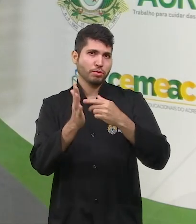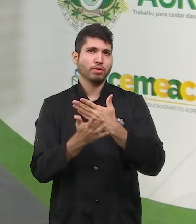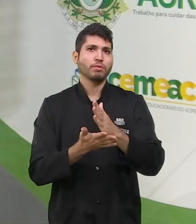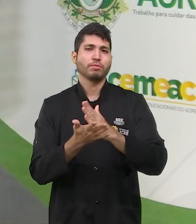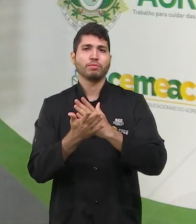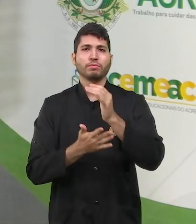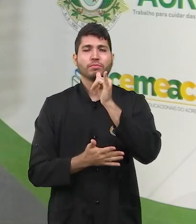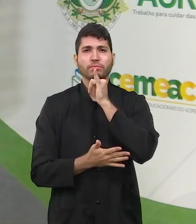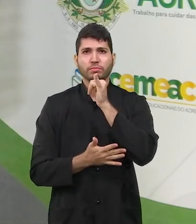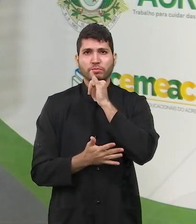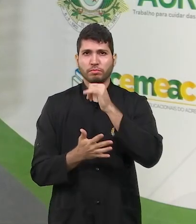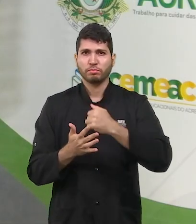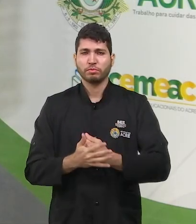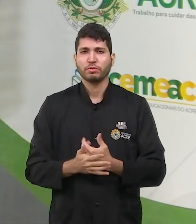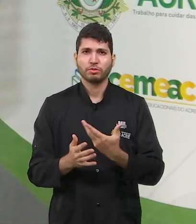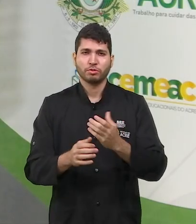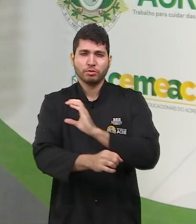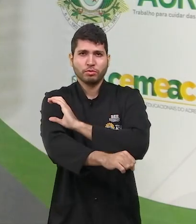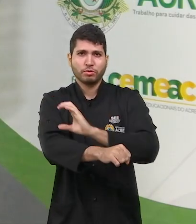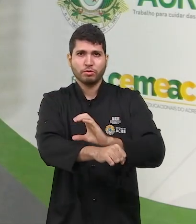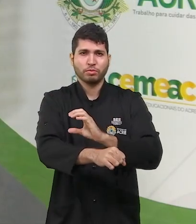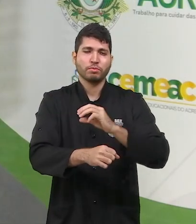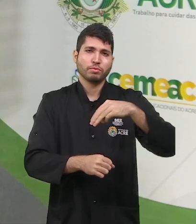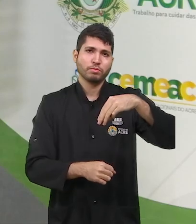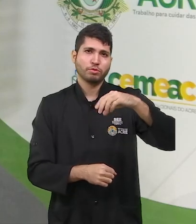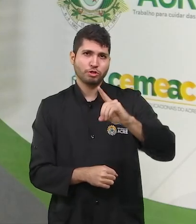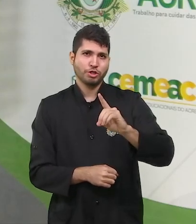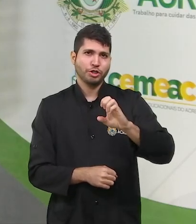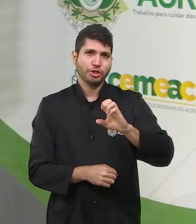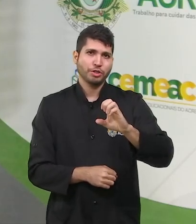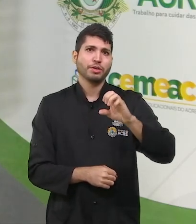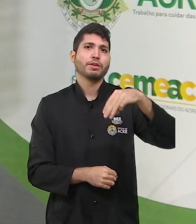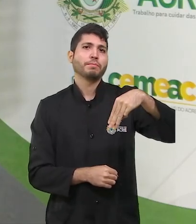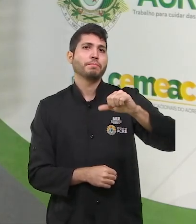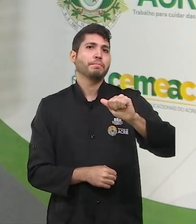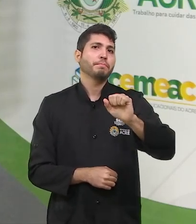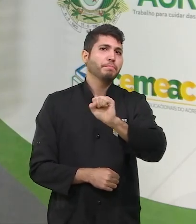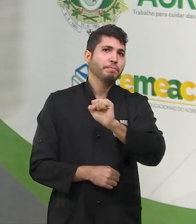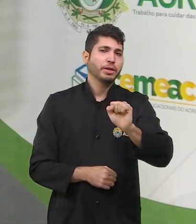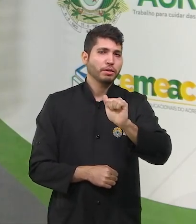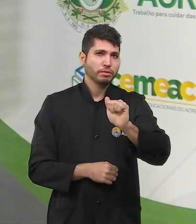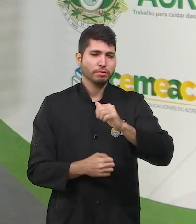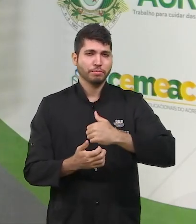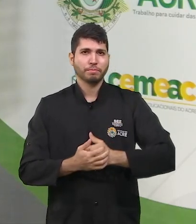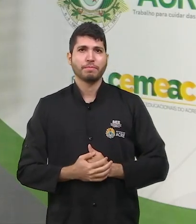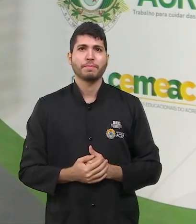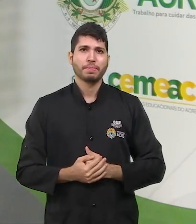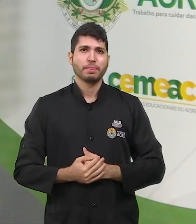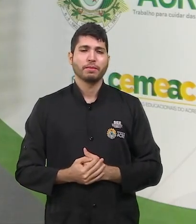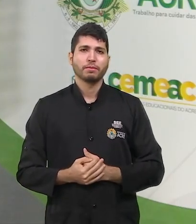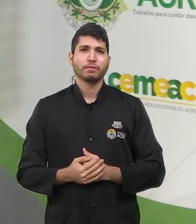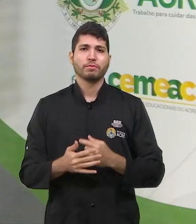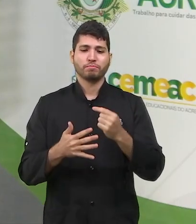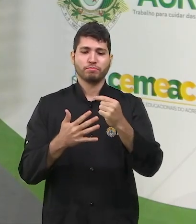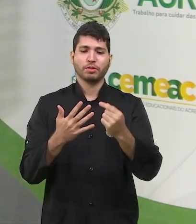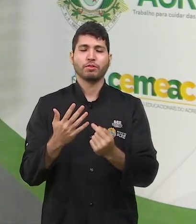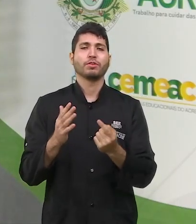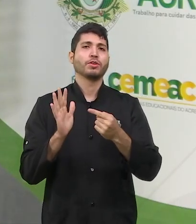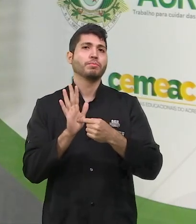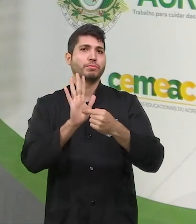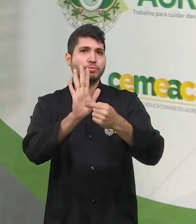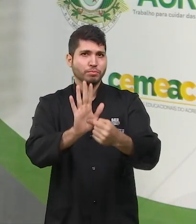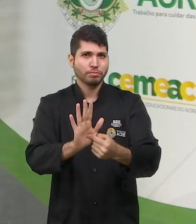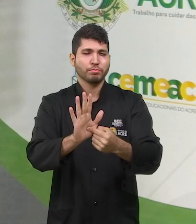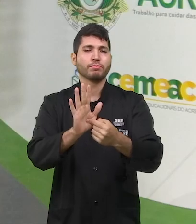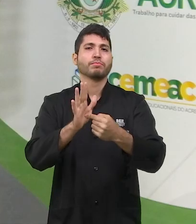está falando quando a gente fala de cultura de massa. Eu quero trazer aqui algumas questões para a gente pontuar e também discutir ao